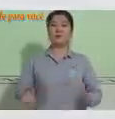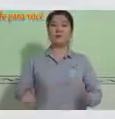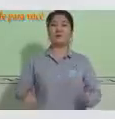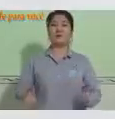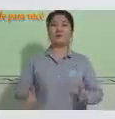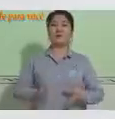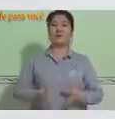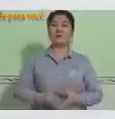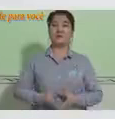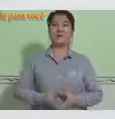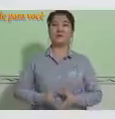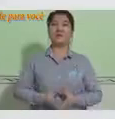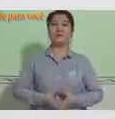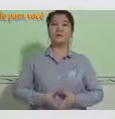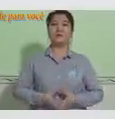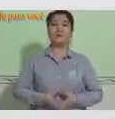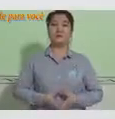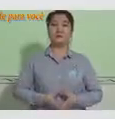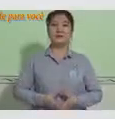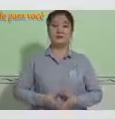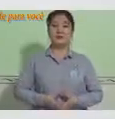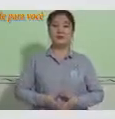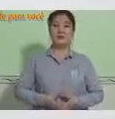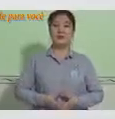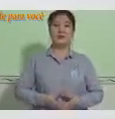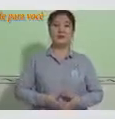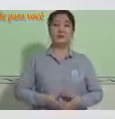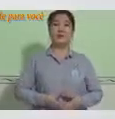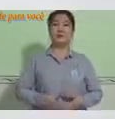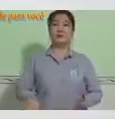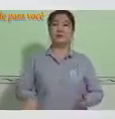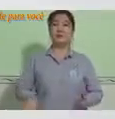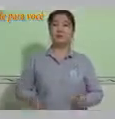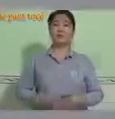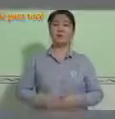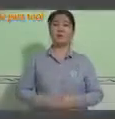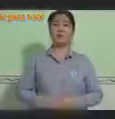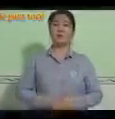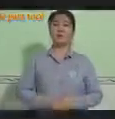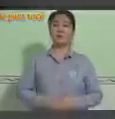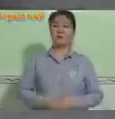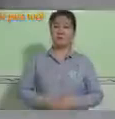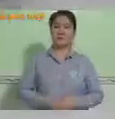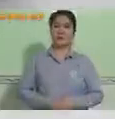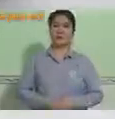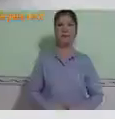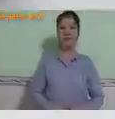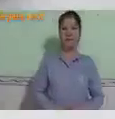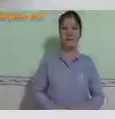4.JOLHOOPEITO, deitado no chão, vírgula, em um pequeno colchão de fitness, vírgula, dobrar uma das pernas até perto de peito, vírgula,